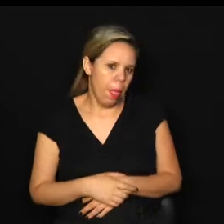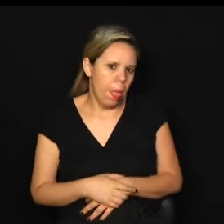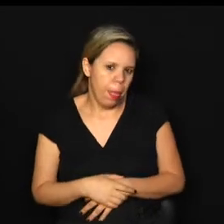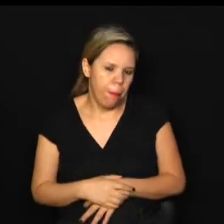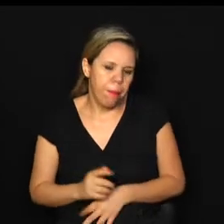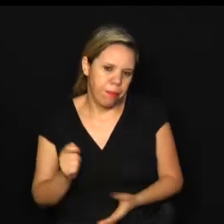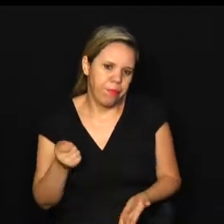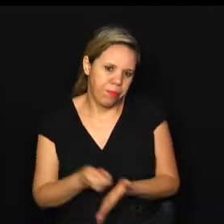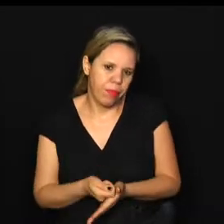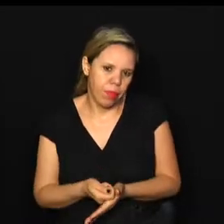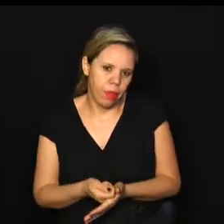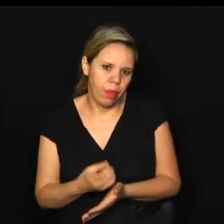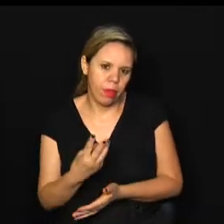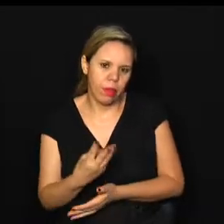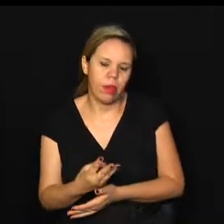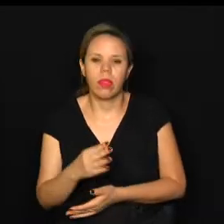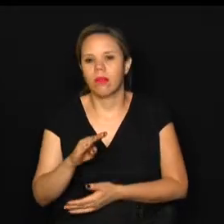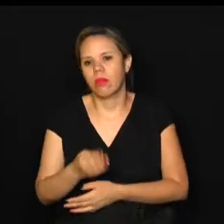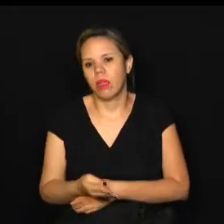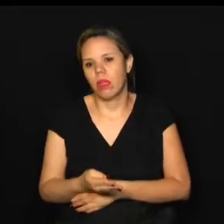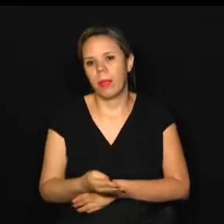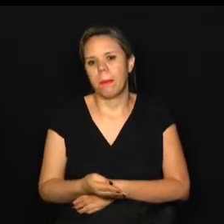pagos